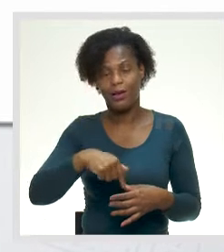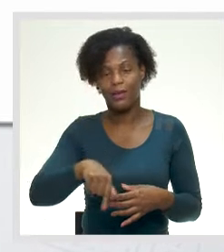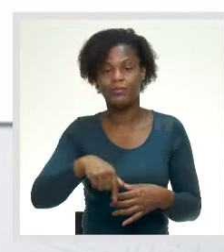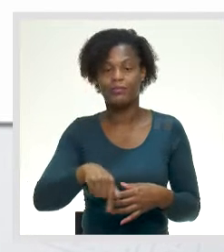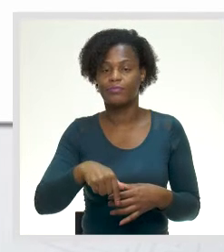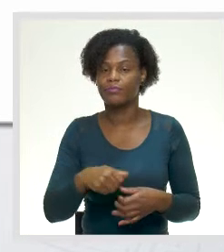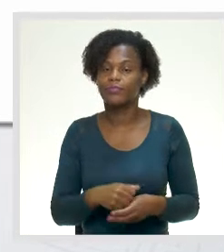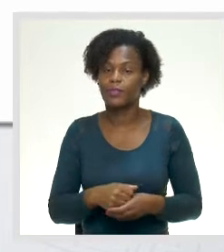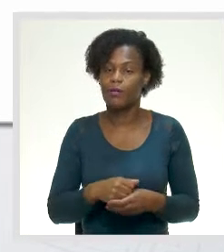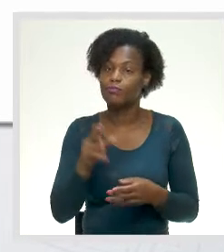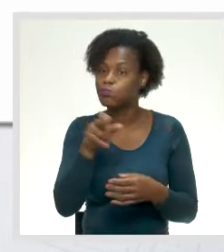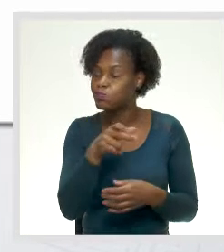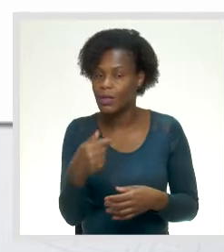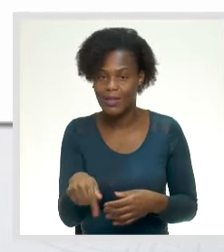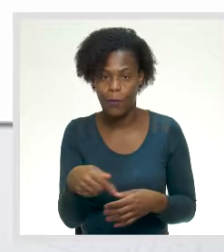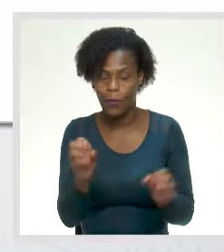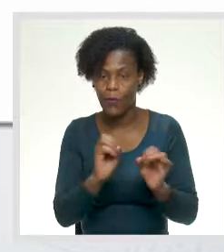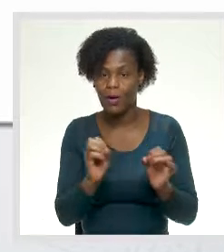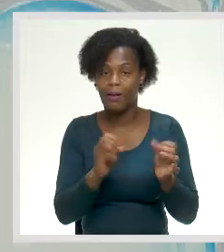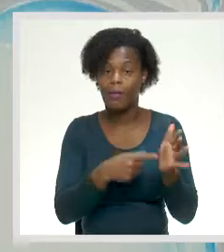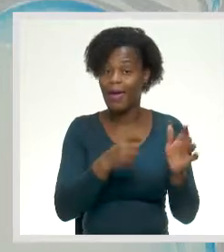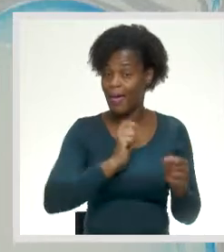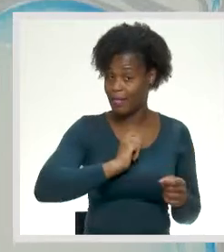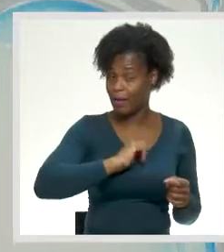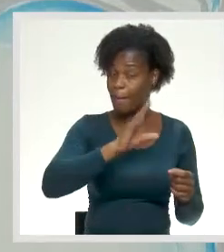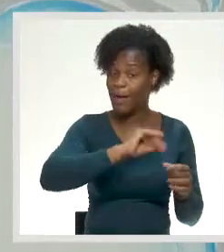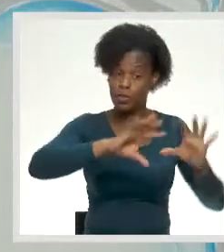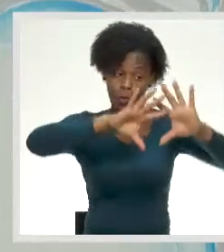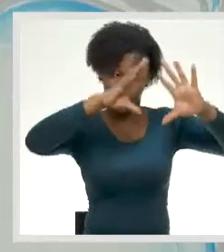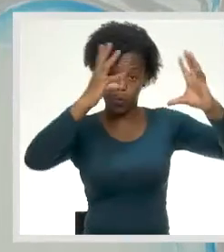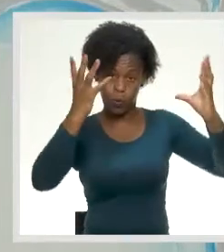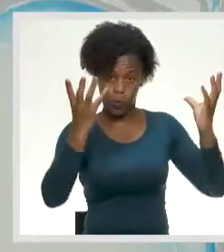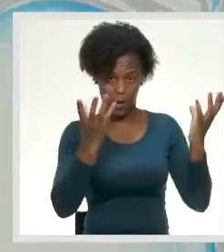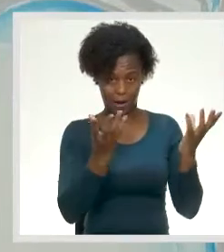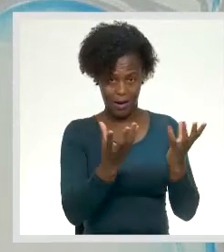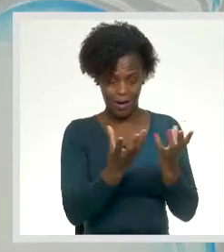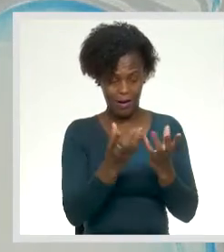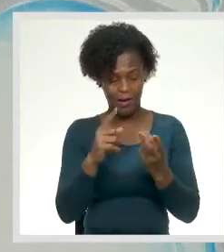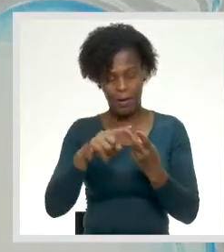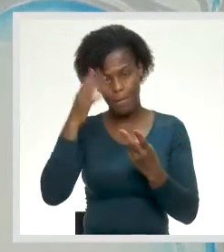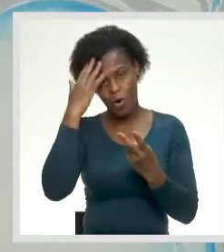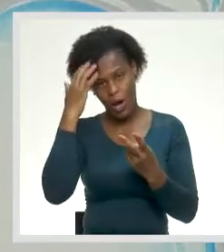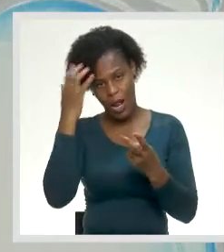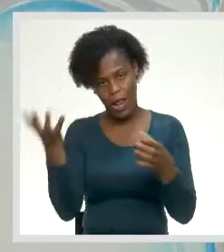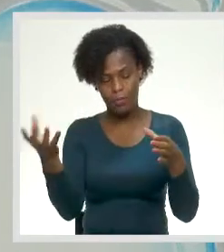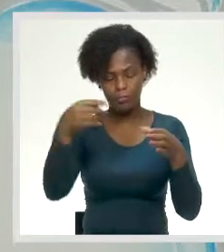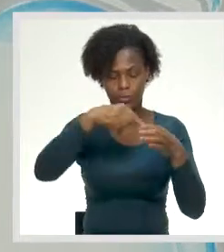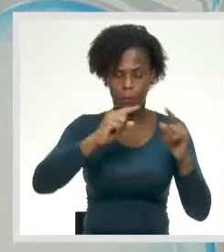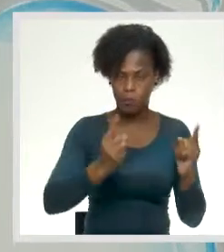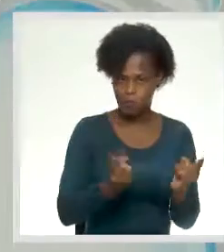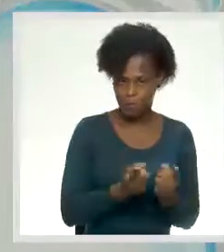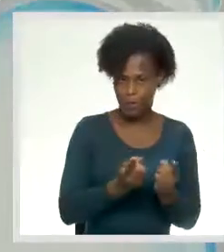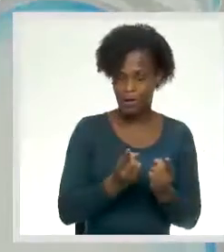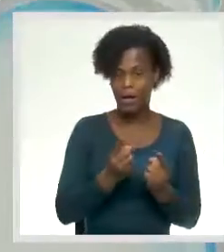irrepreensível. Já que a ética é mais abrangente, e a moral é mais